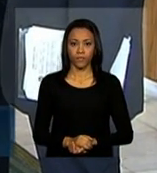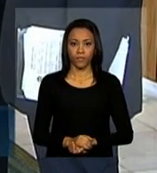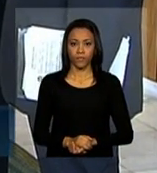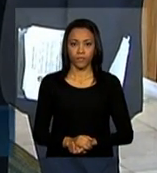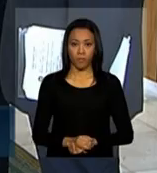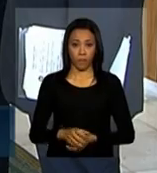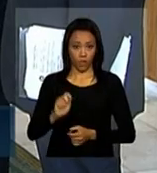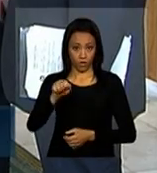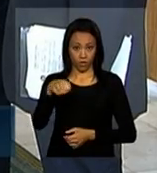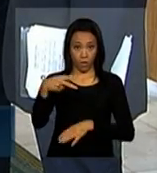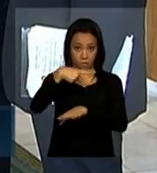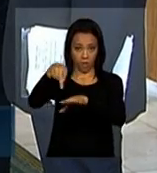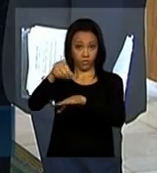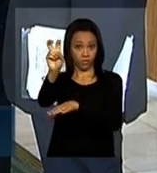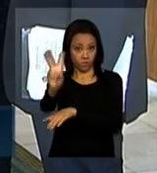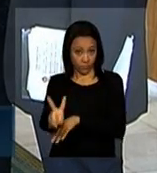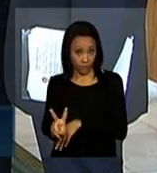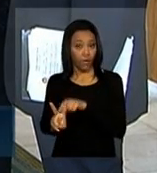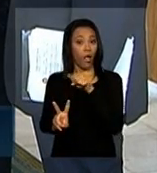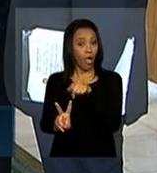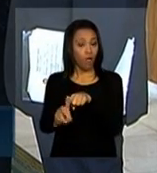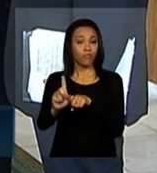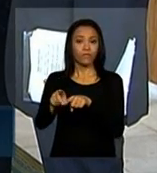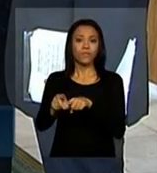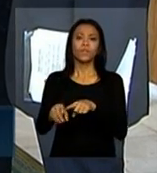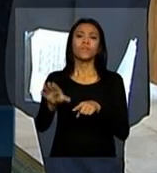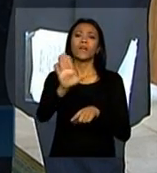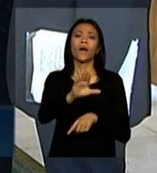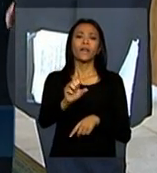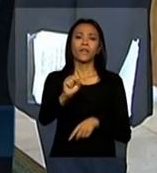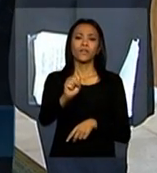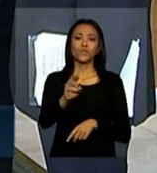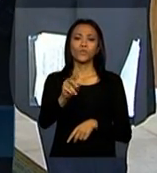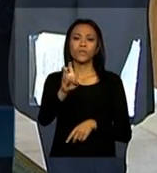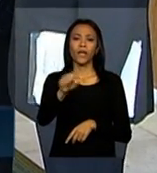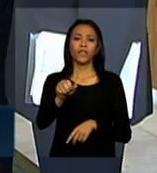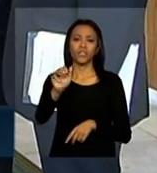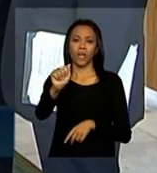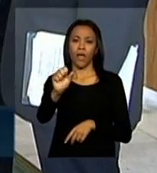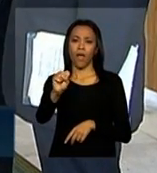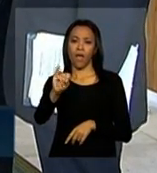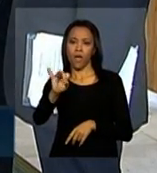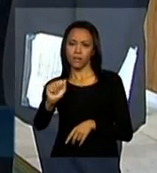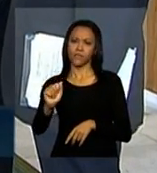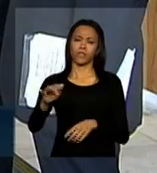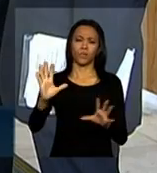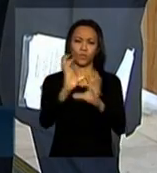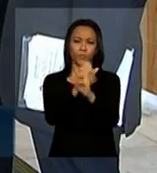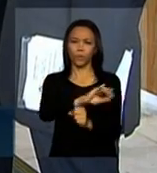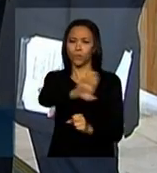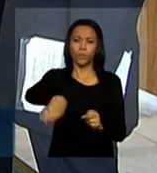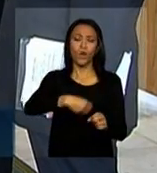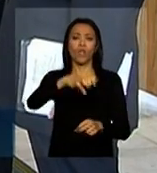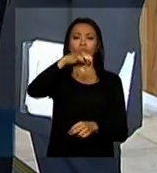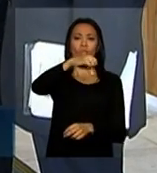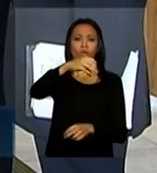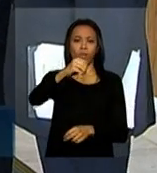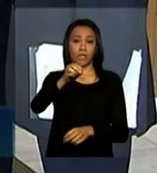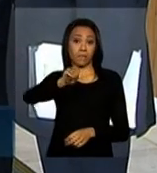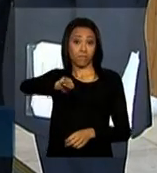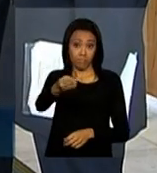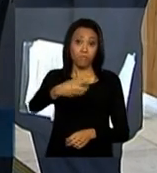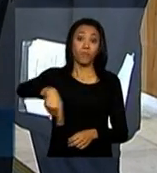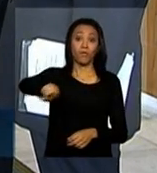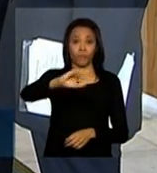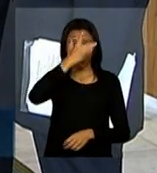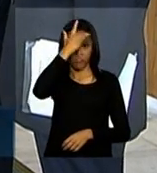O Vietnã, que é um país do Sudeste Asiático, com uma população de cerca de 90 milhões de